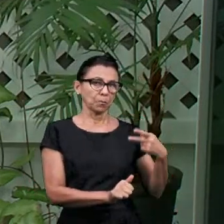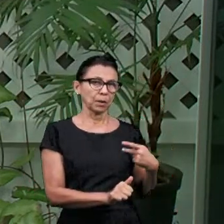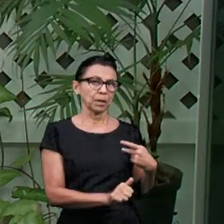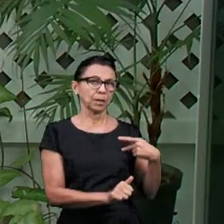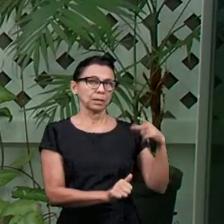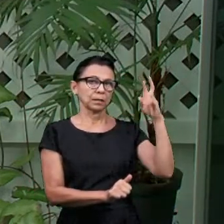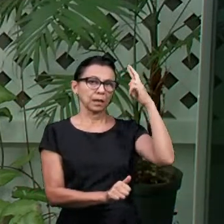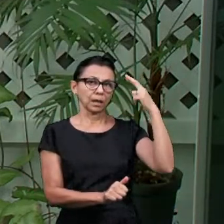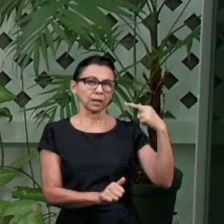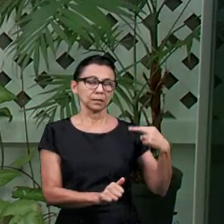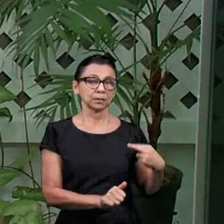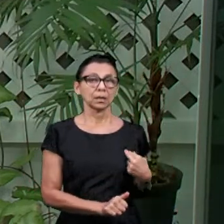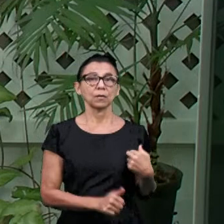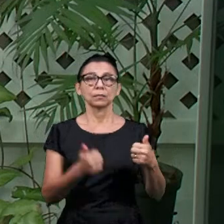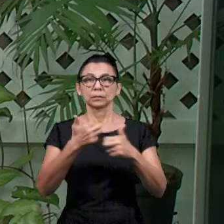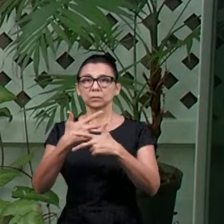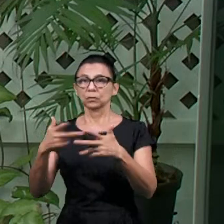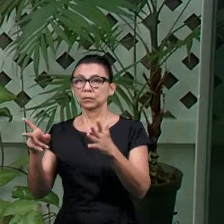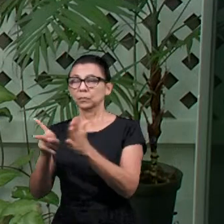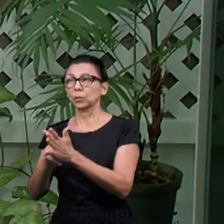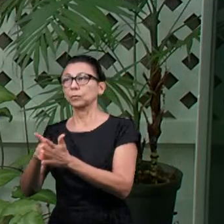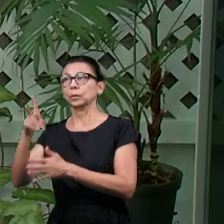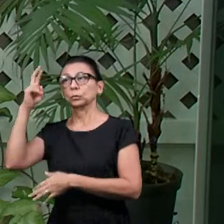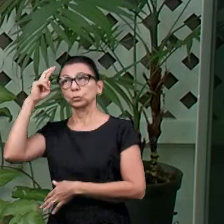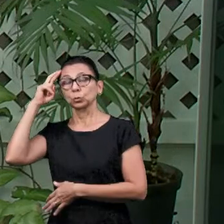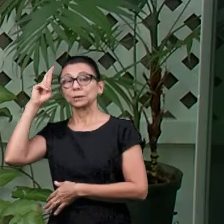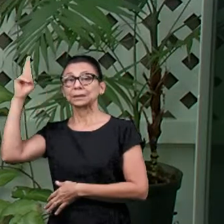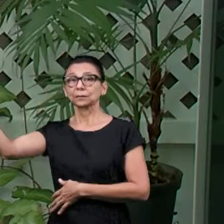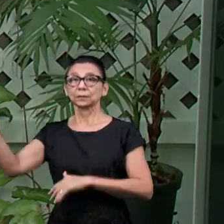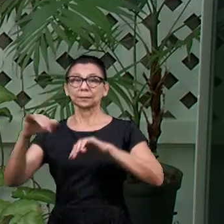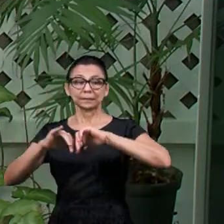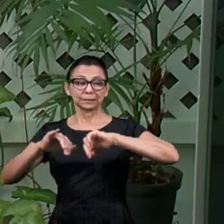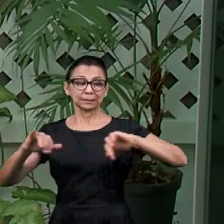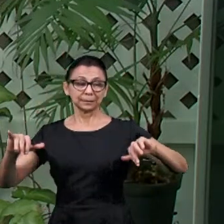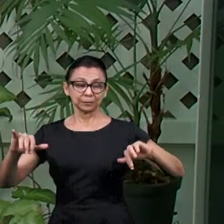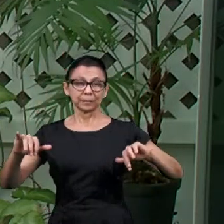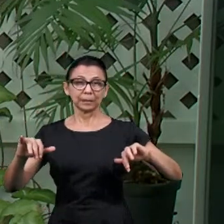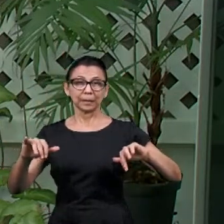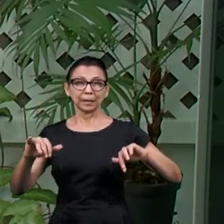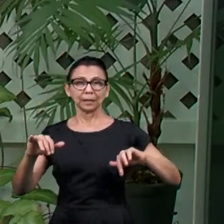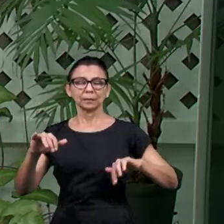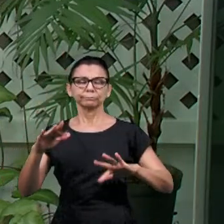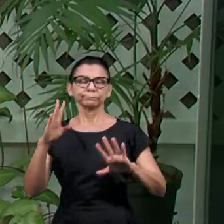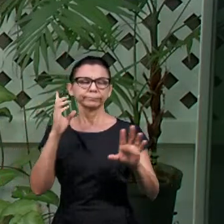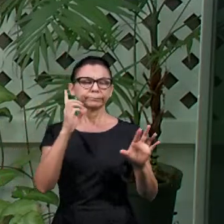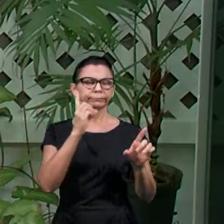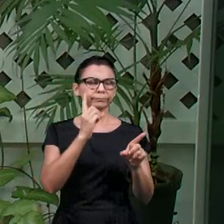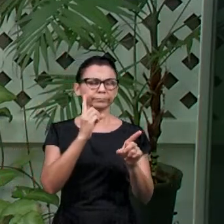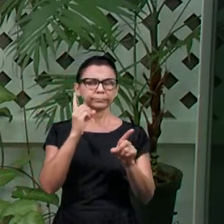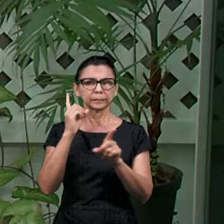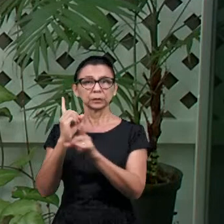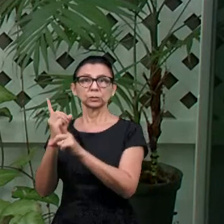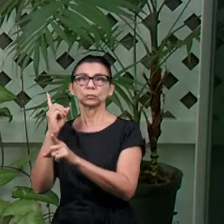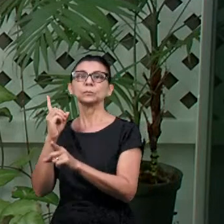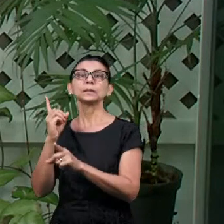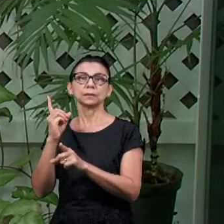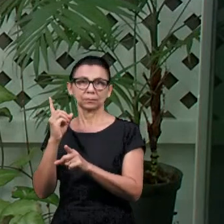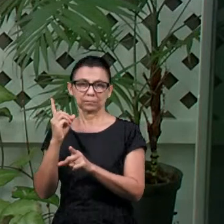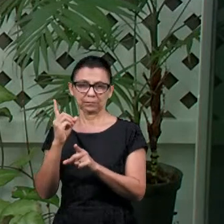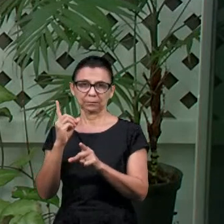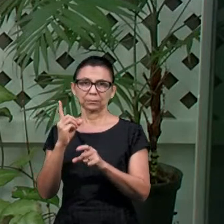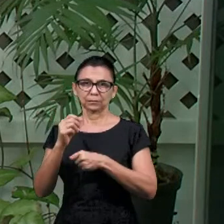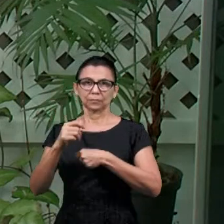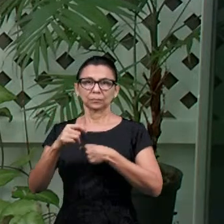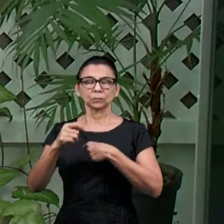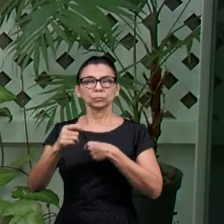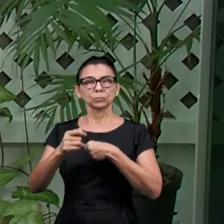Senhor. Então, ele vai ter discernimento. Ele descobriu o tesouro. Então, ele descobriu o tesouro,